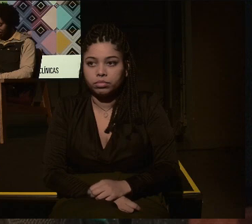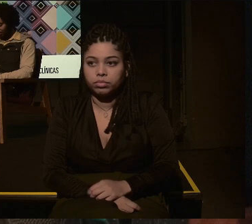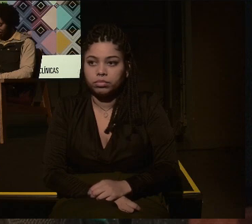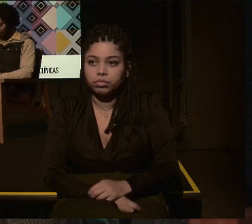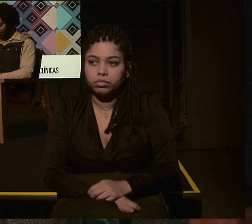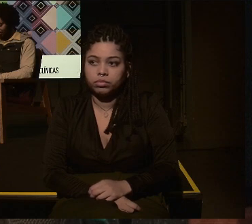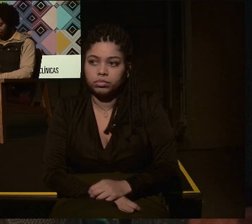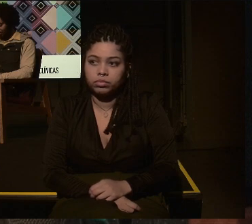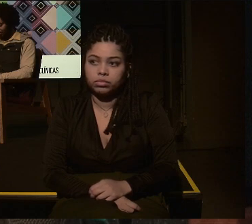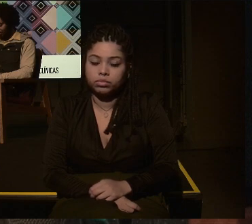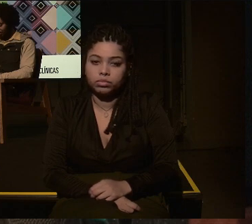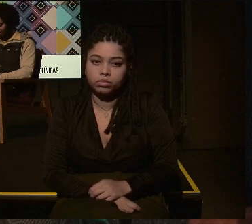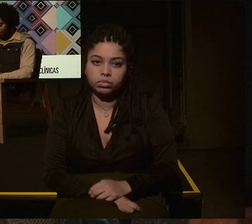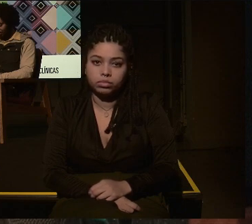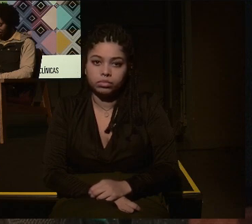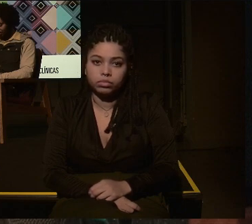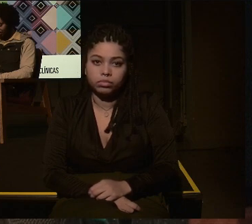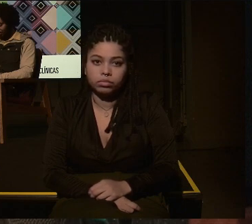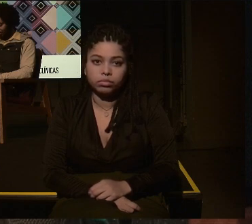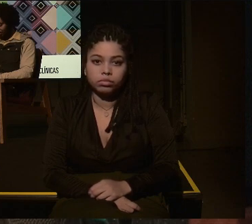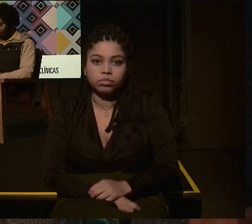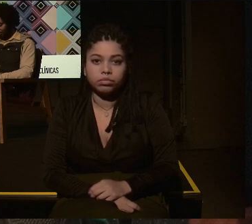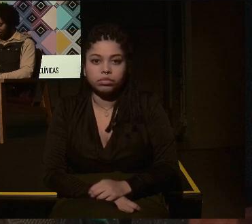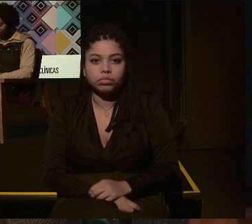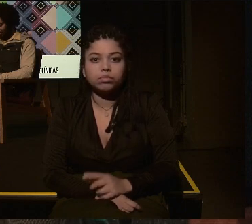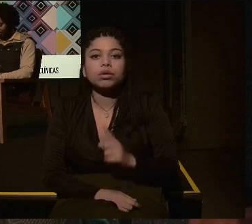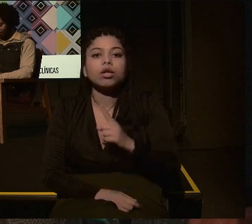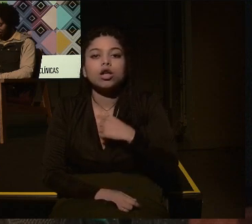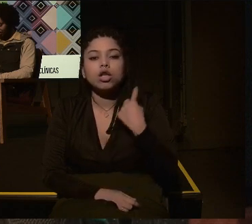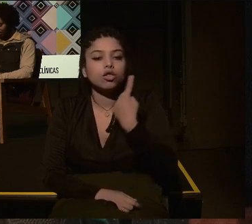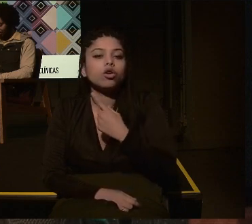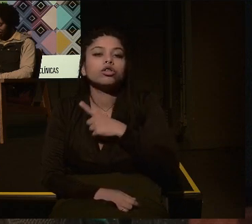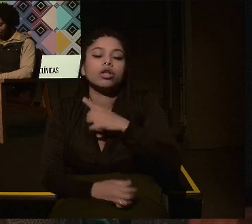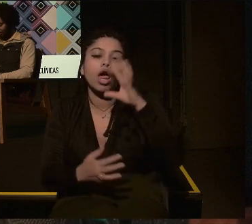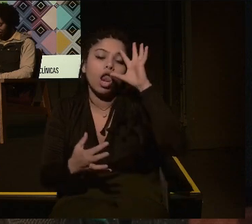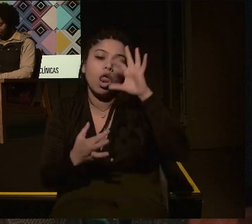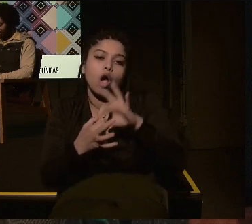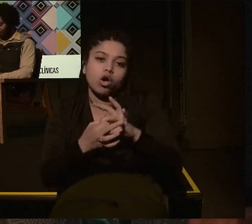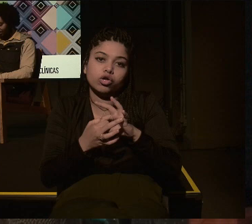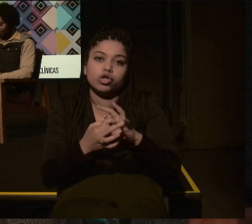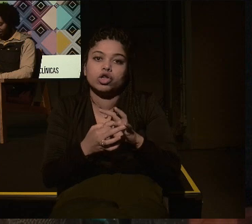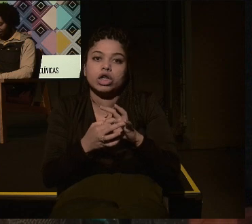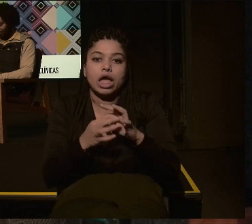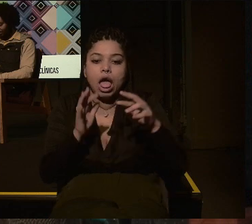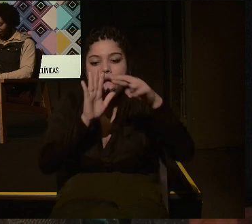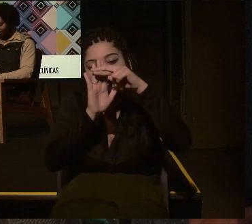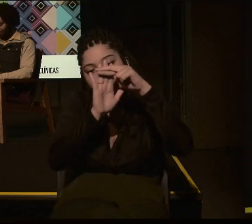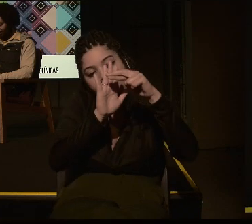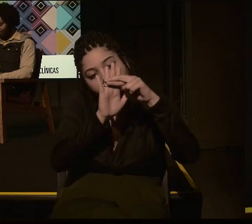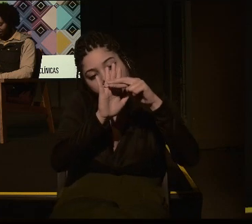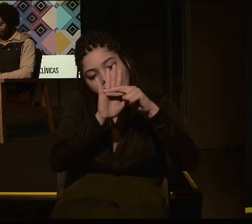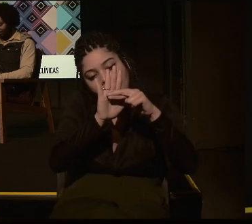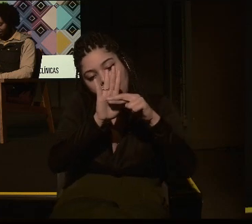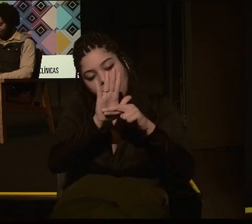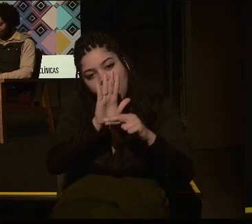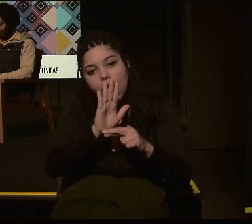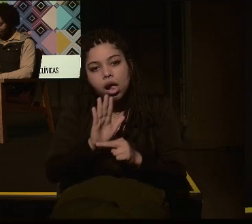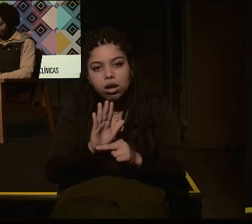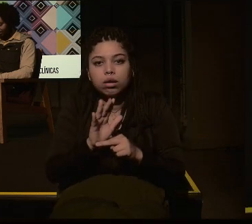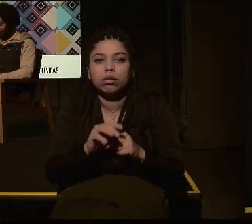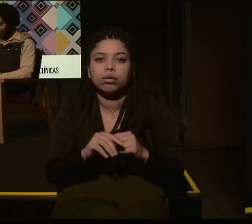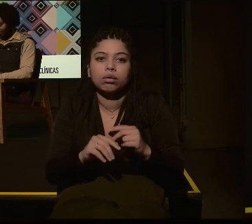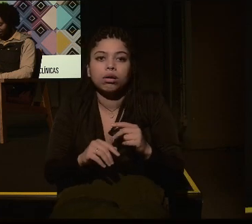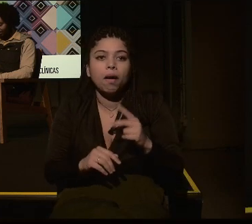e a gente vai, nessa lógica normativa, né, a gente vai